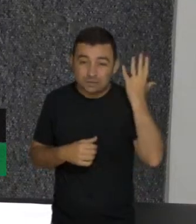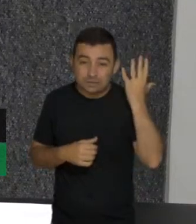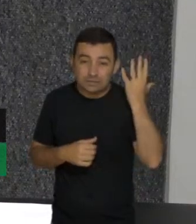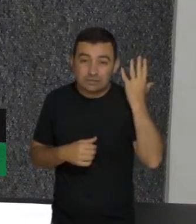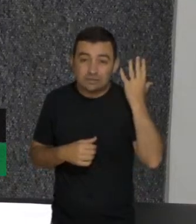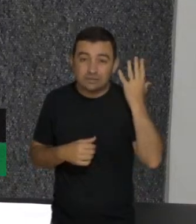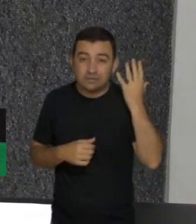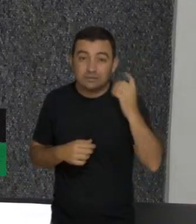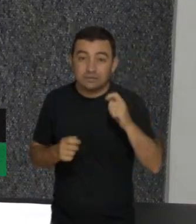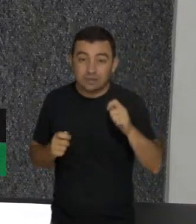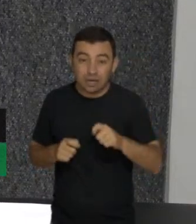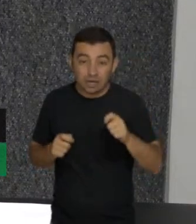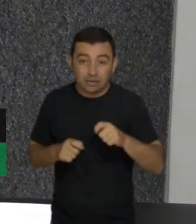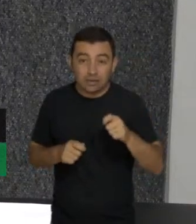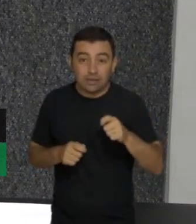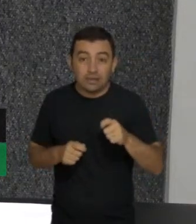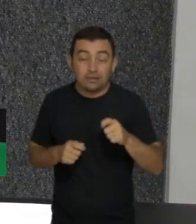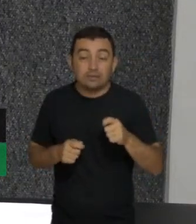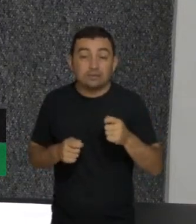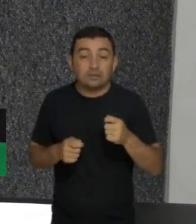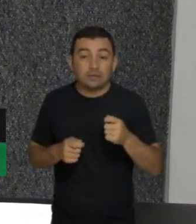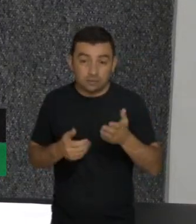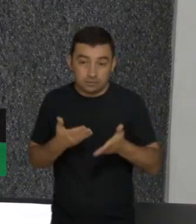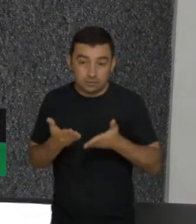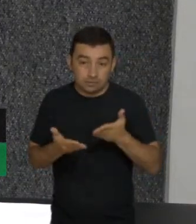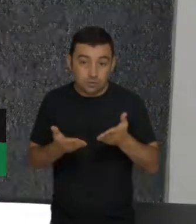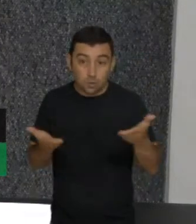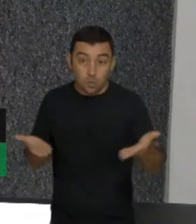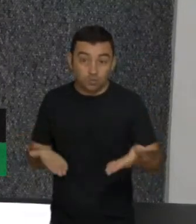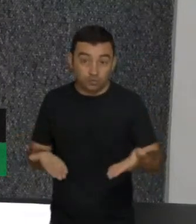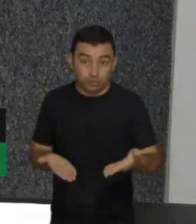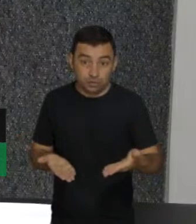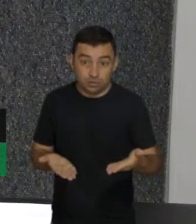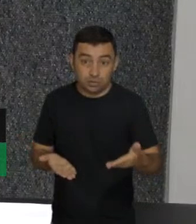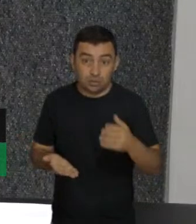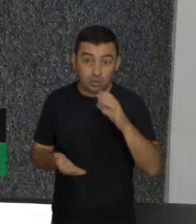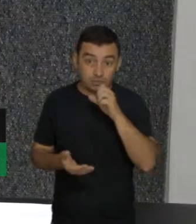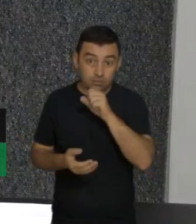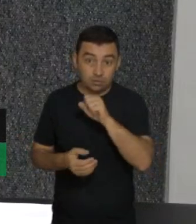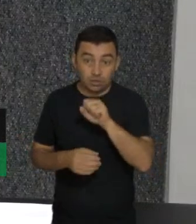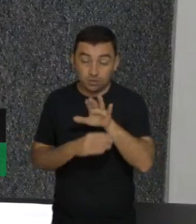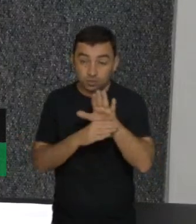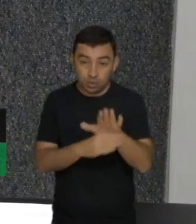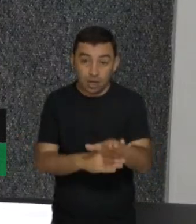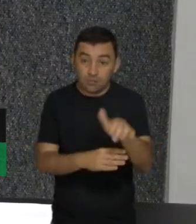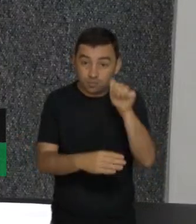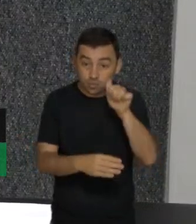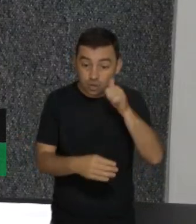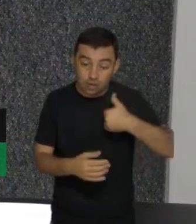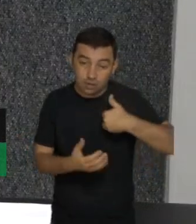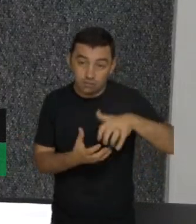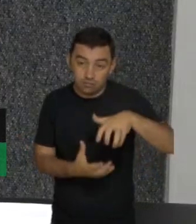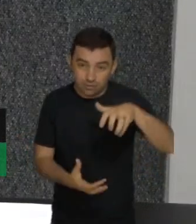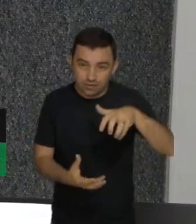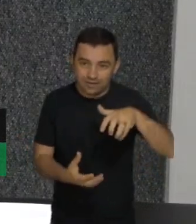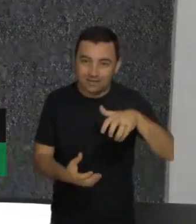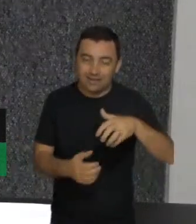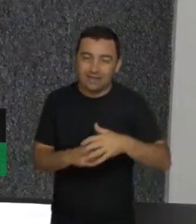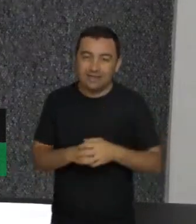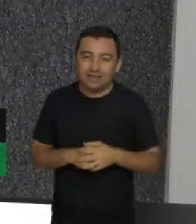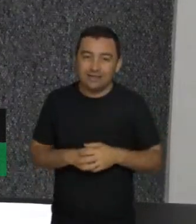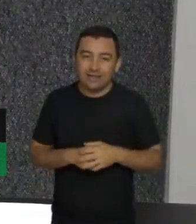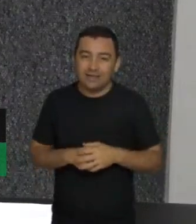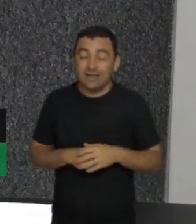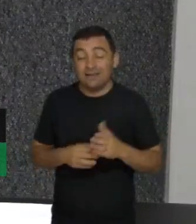possibilidade de atendimento desse profissional hoje para com que essa senhora fosse atendida e assim é a